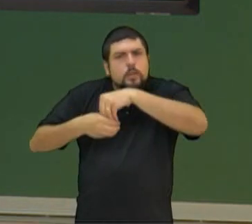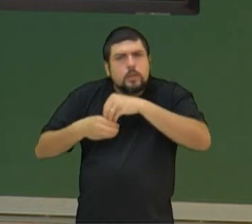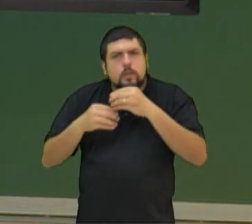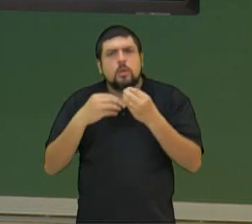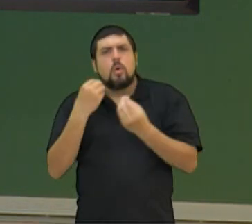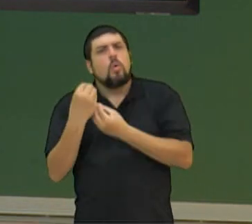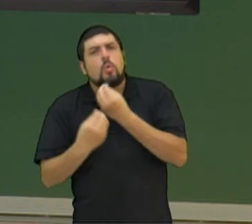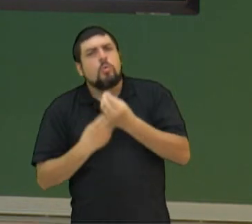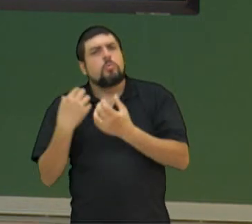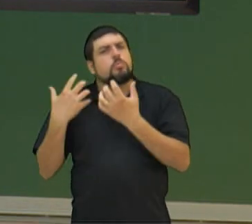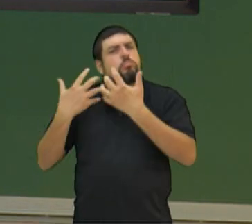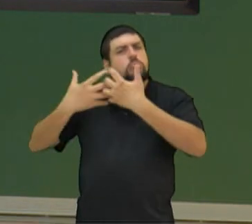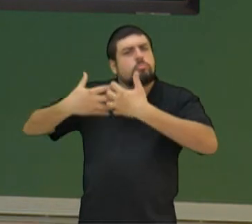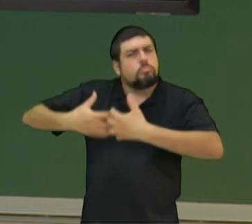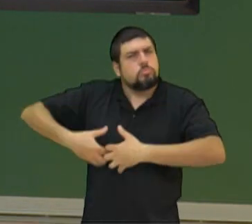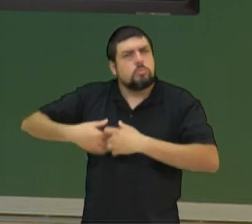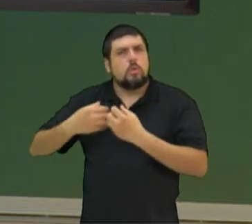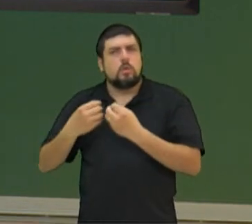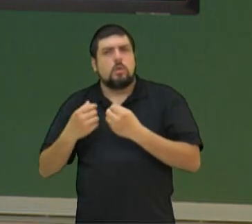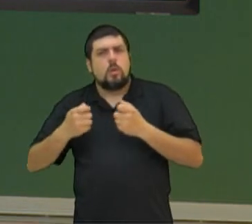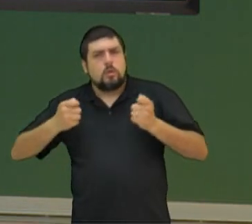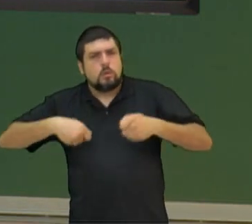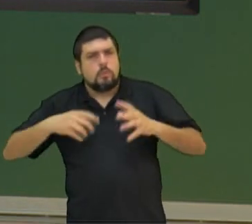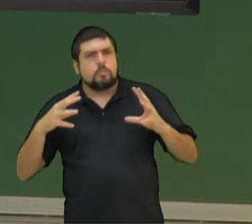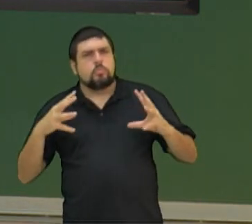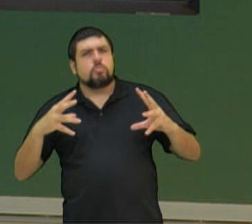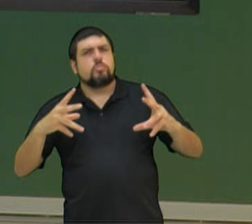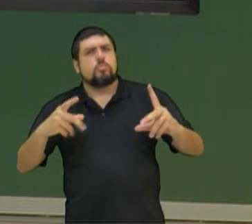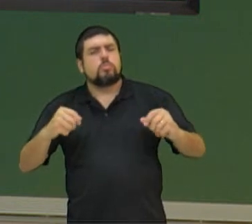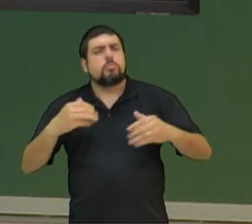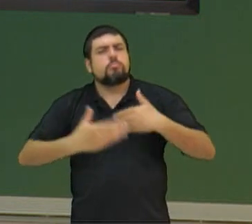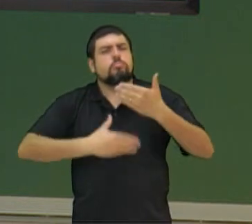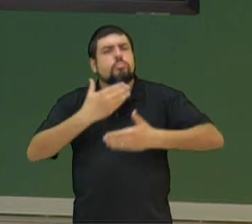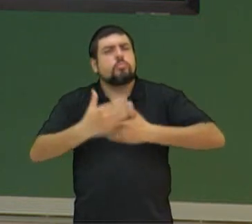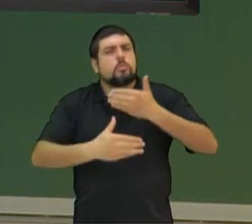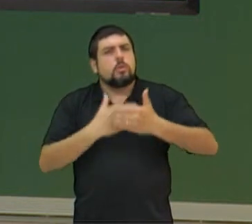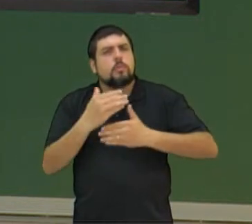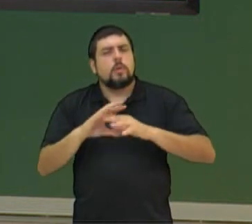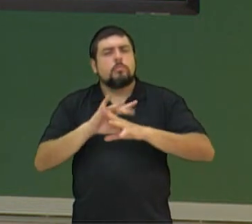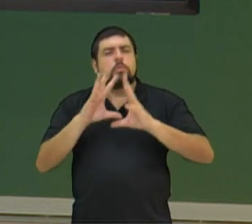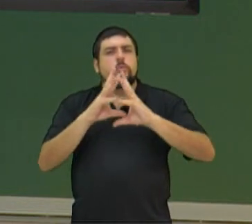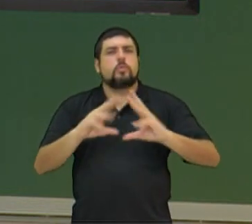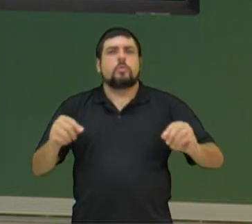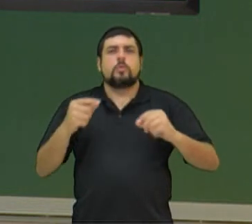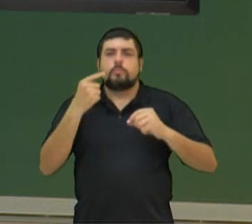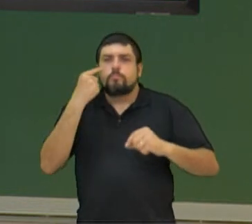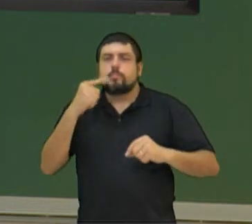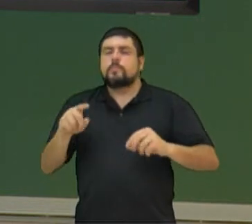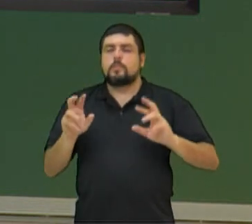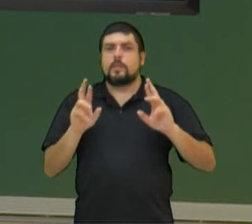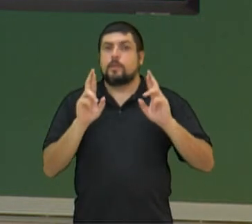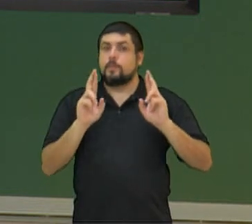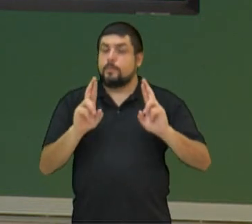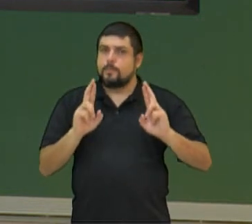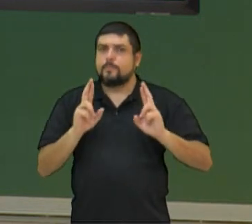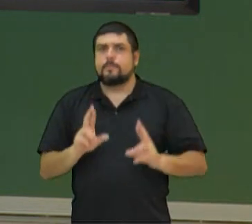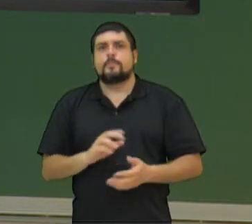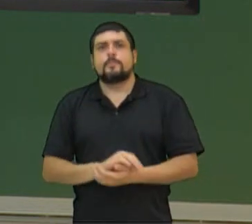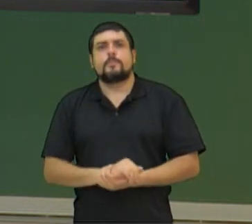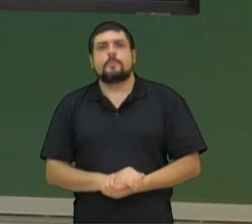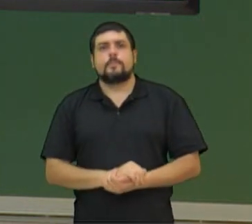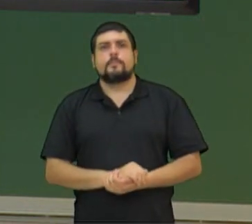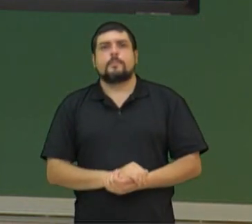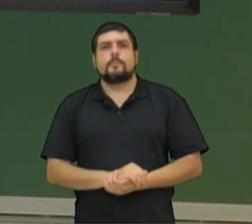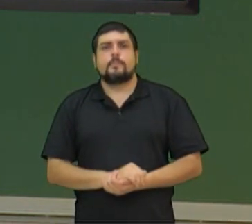Como fazer para que isso dê certo para todos. E aí sim nós teremos a cura, né? Então tomara que dê tudo certo nessa pesquisa.